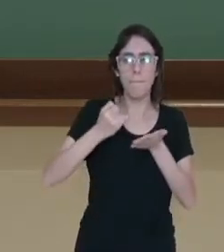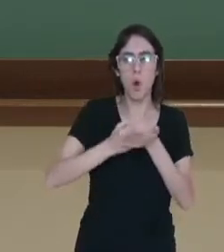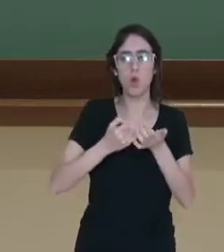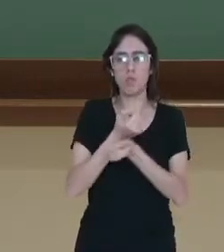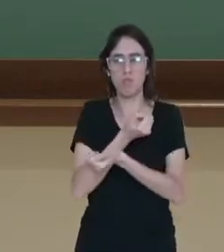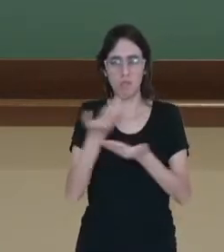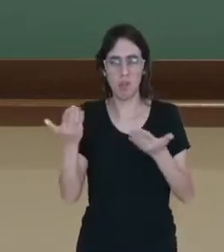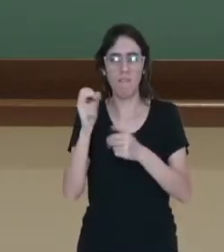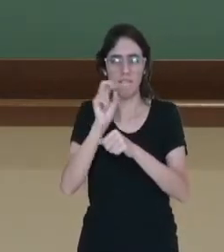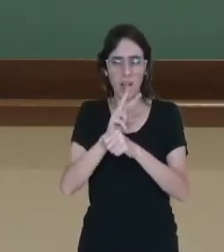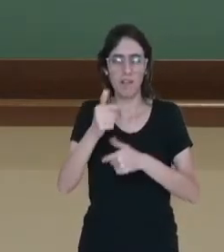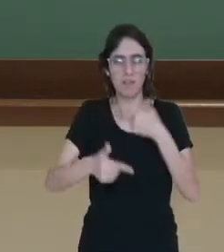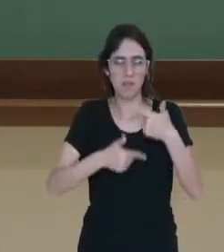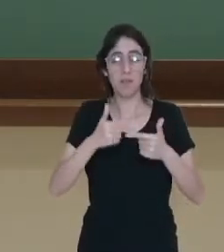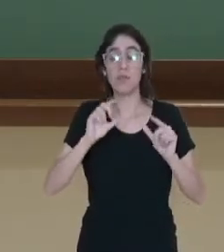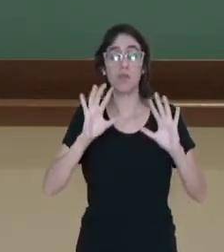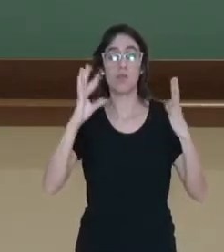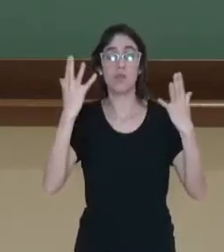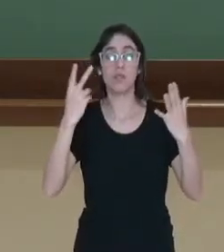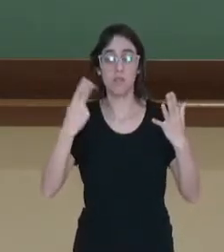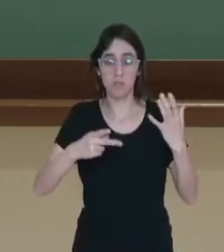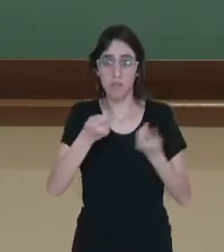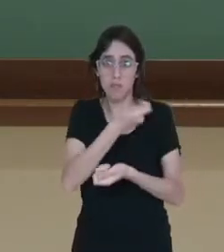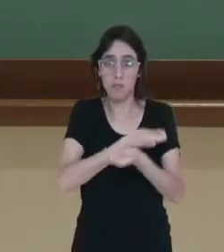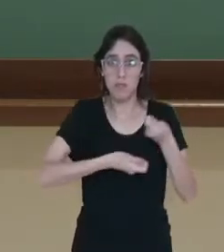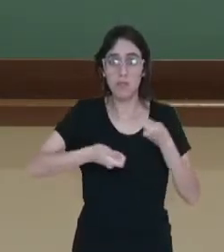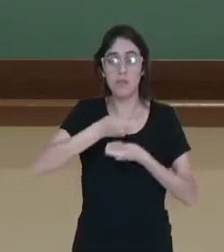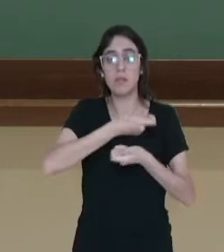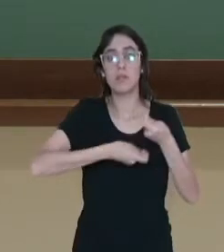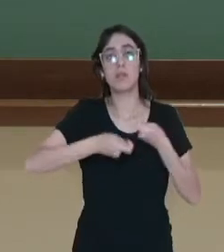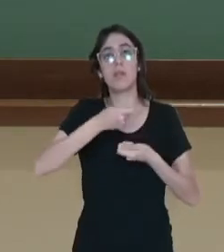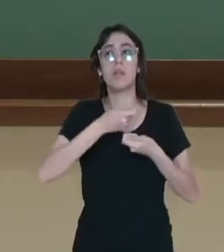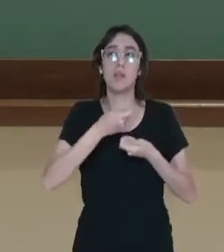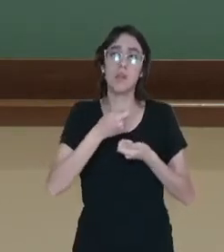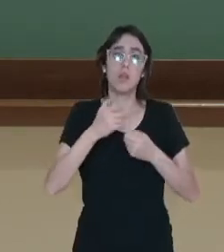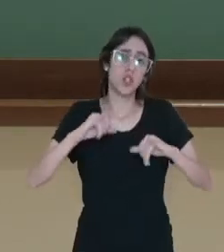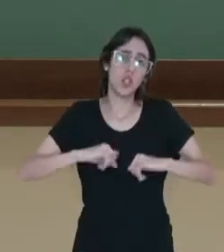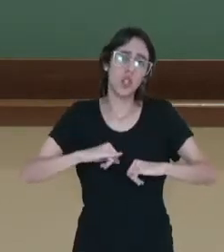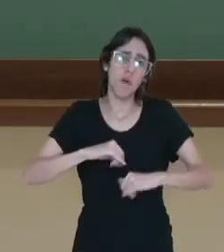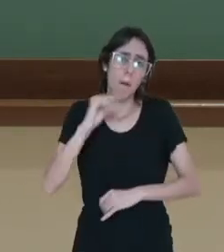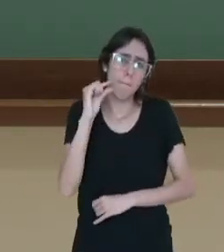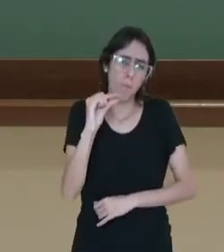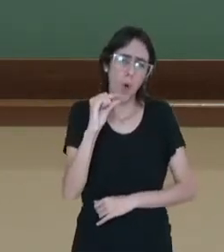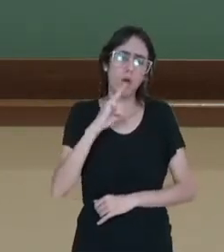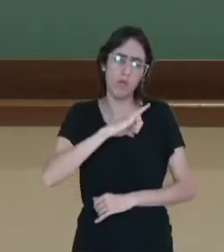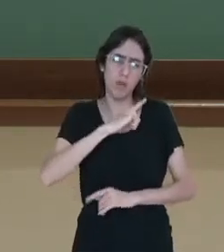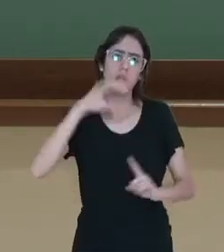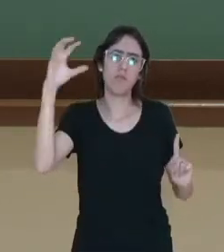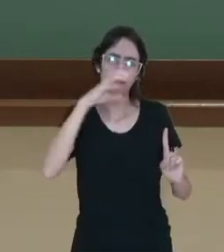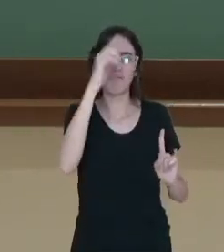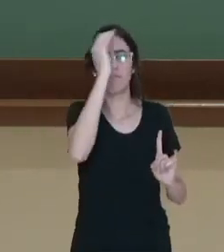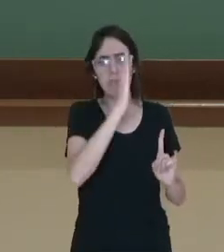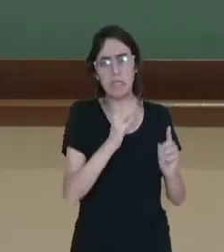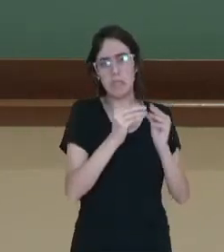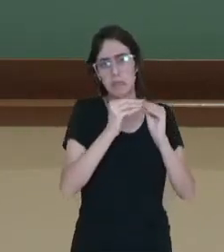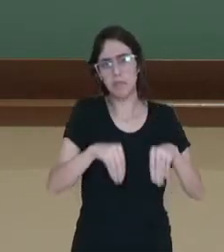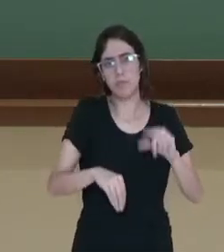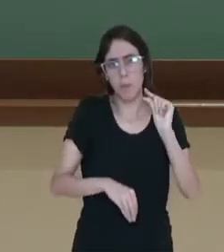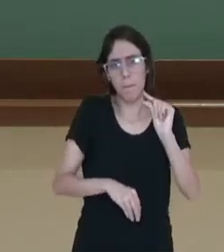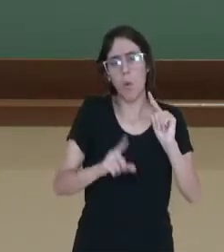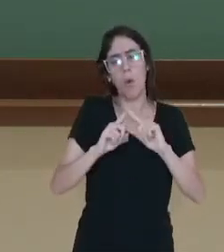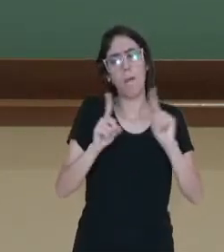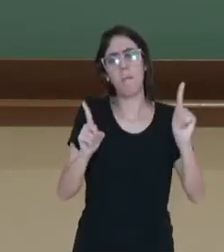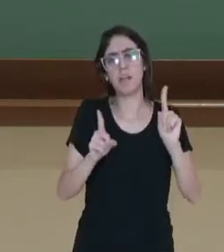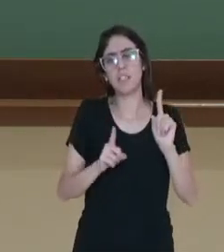que a economia brasileira sofresse pouco com essa crise, que atingiu o Brasil, mas pouco sentido essa